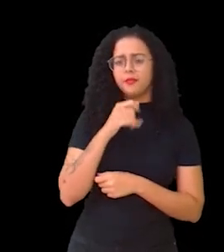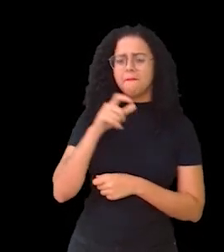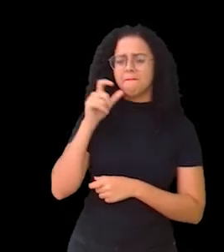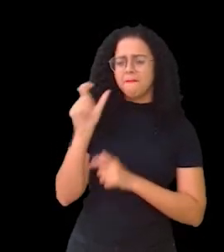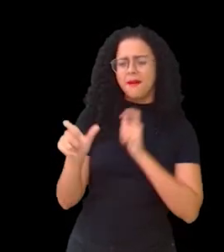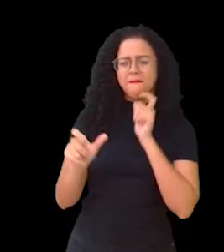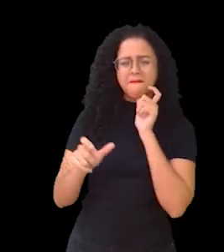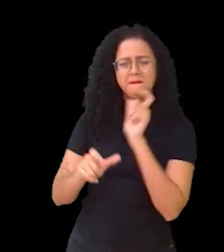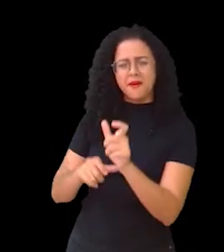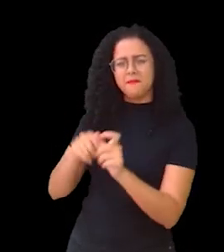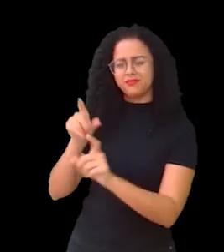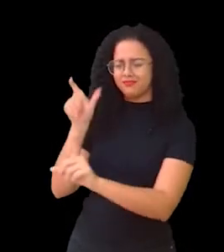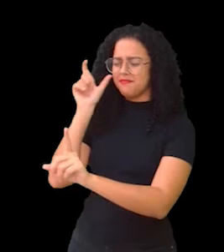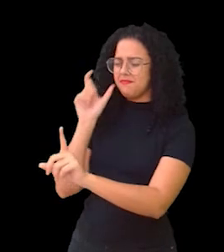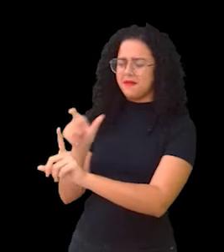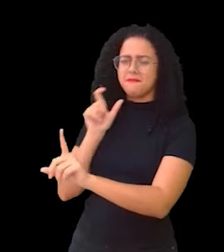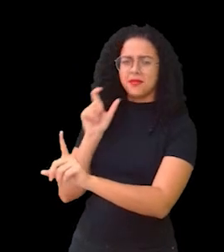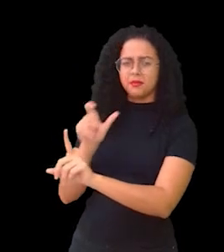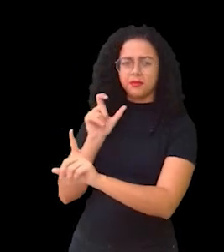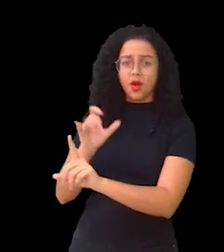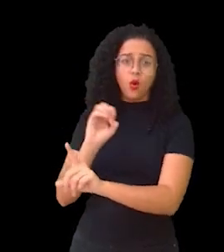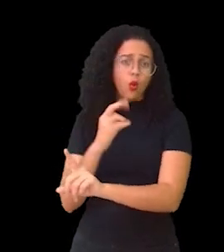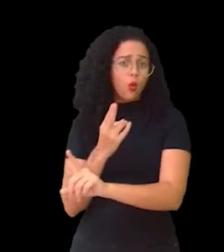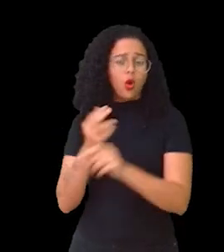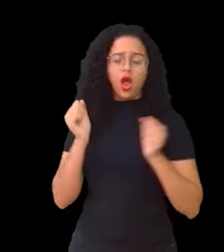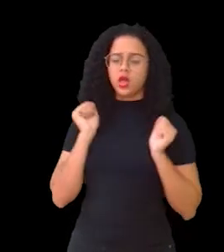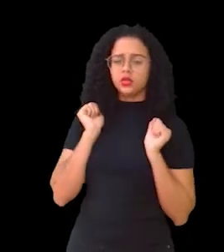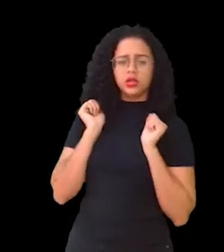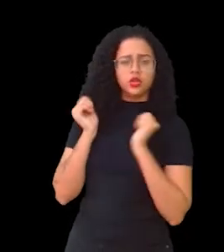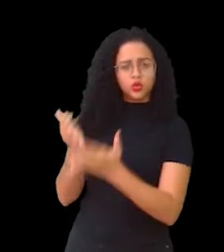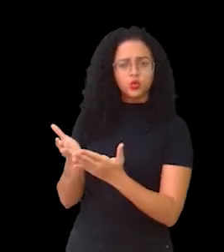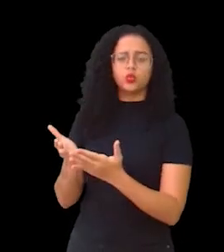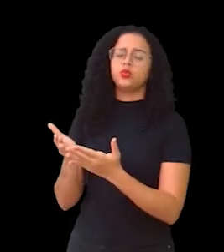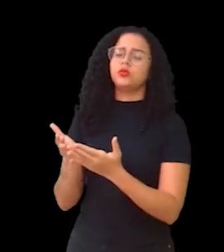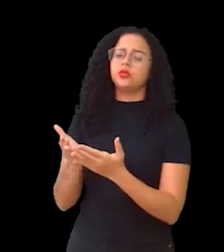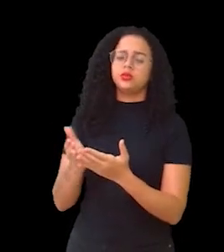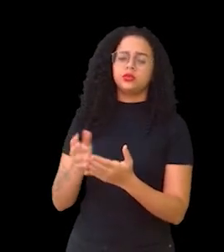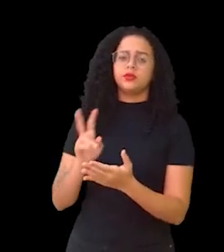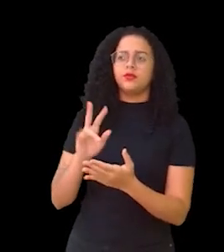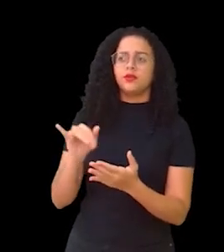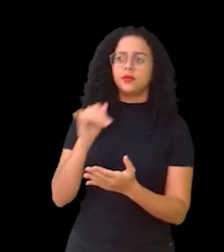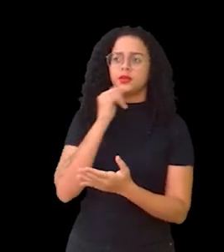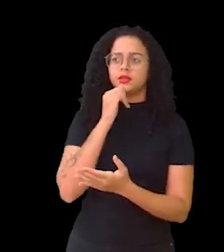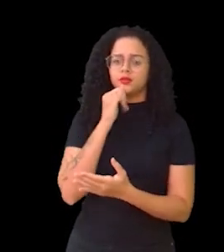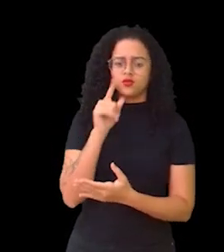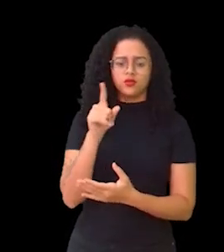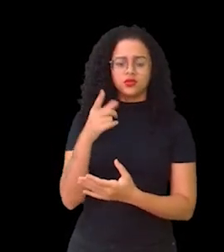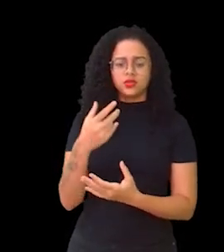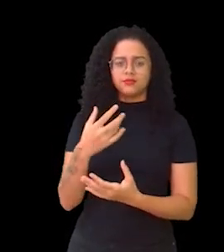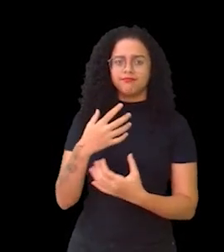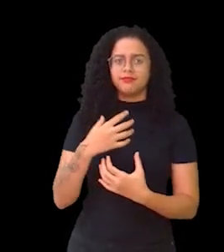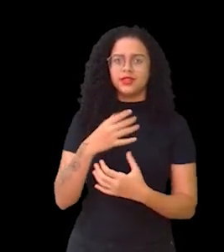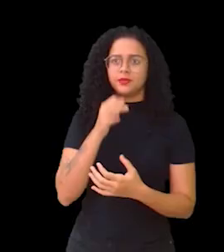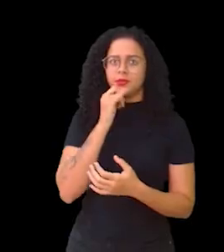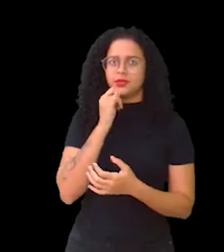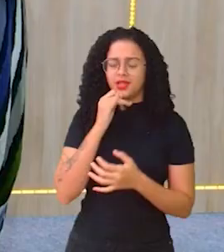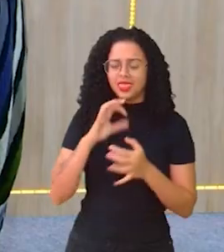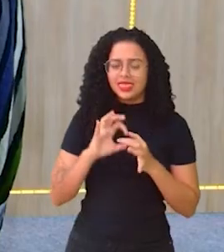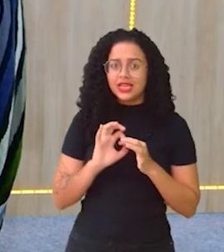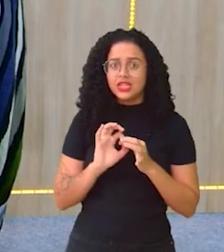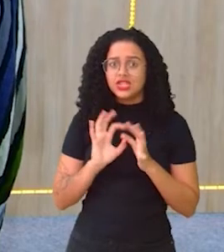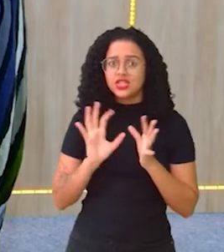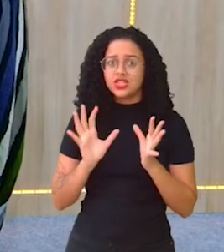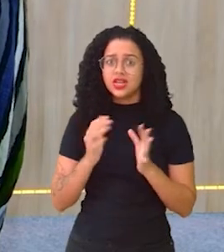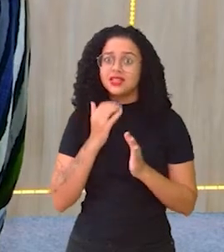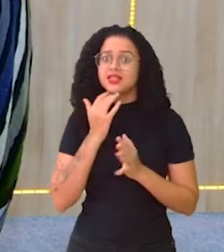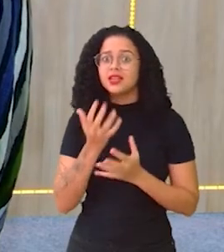palavras agressivas, está tendo atitudes que vão levar a você ceder a sua intimidade, ceder o